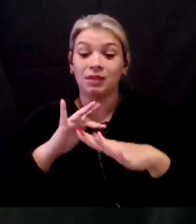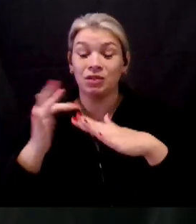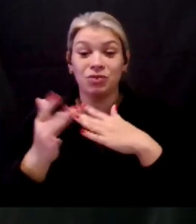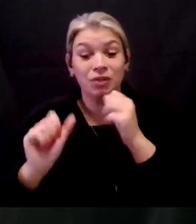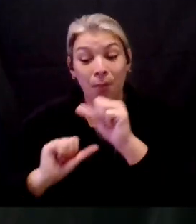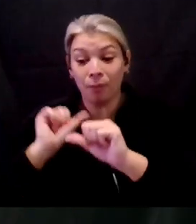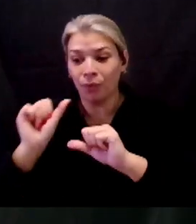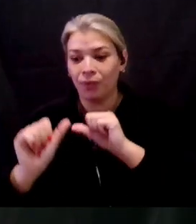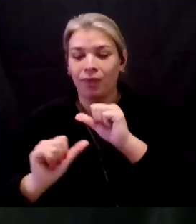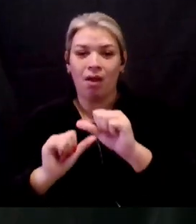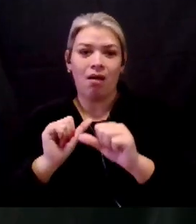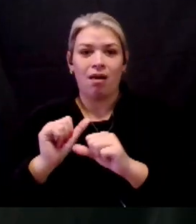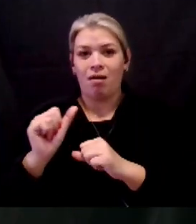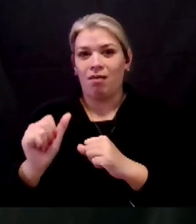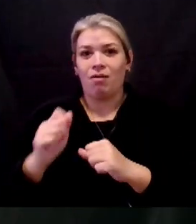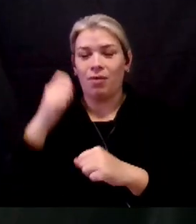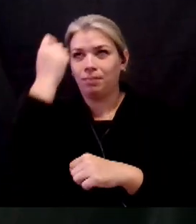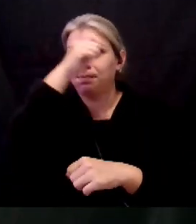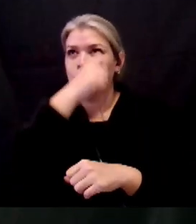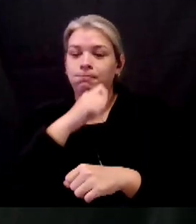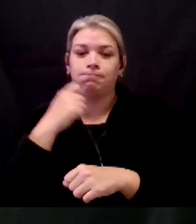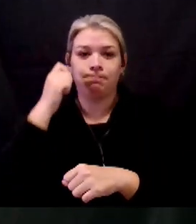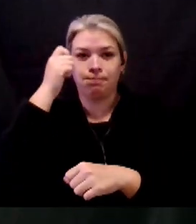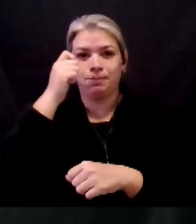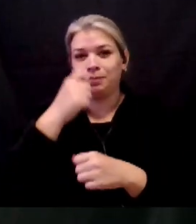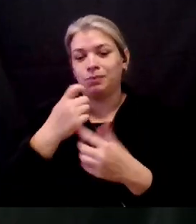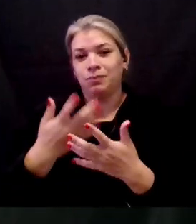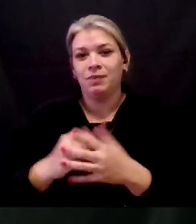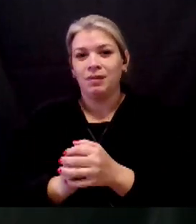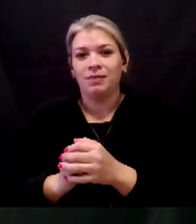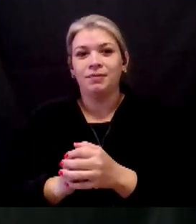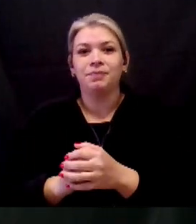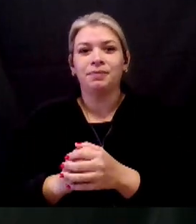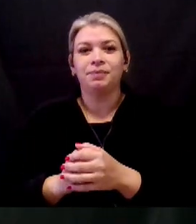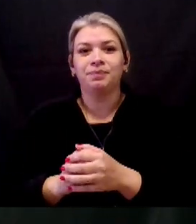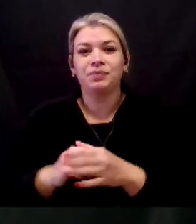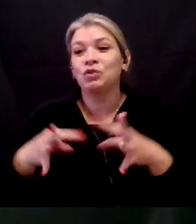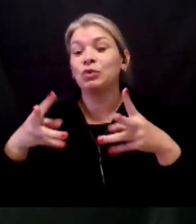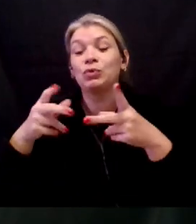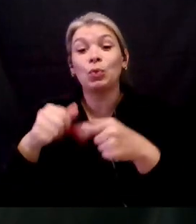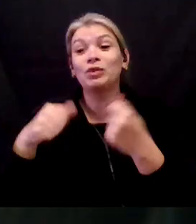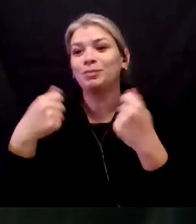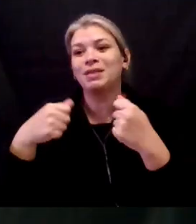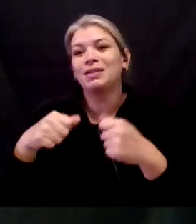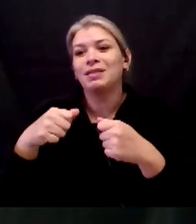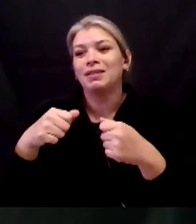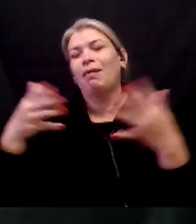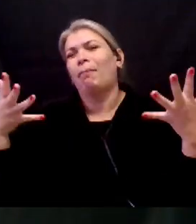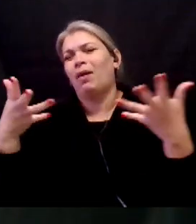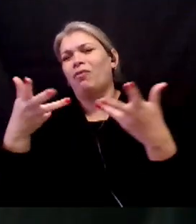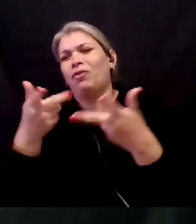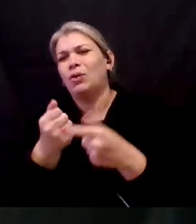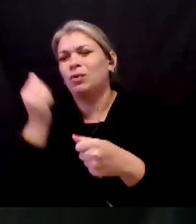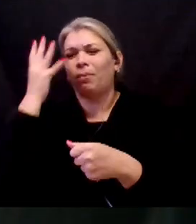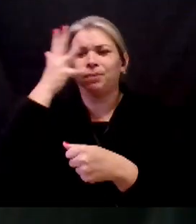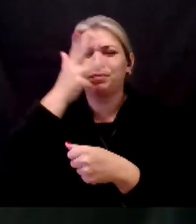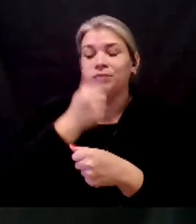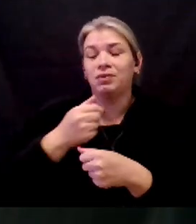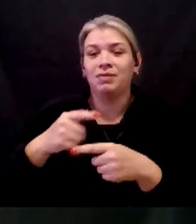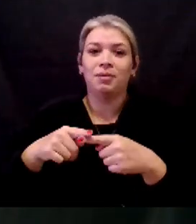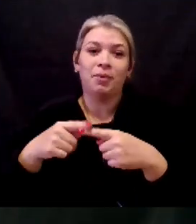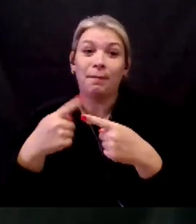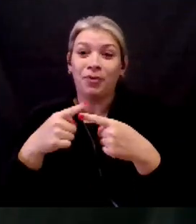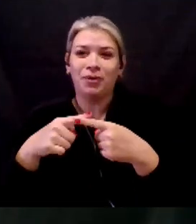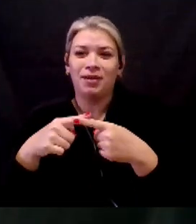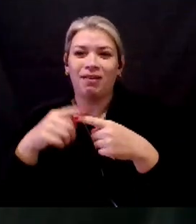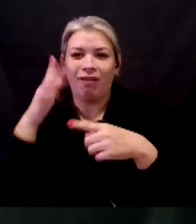beleza em um espetáculo diário. Todo mundo aparece lindo, maravilhoso. Engraçado que ninguém tira uma foto ou faz um vídeo quando acaba de abrir os